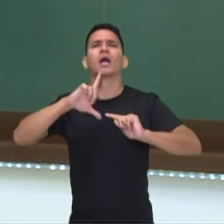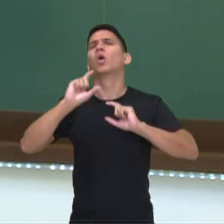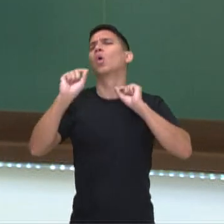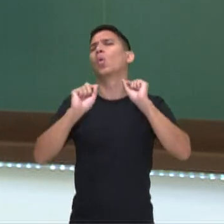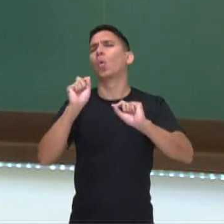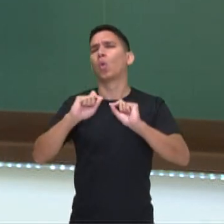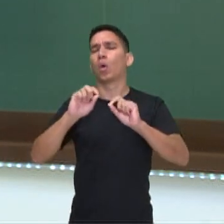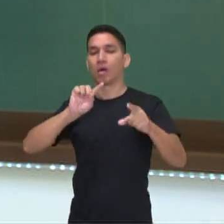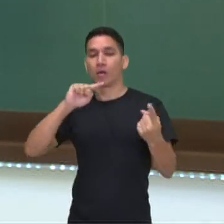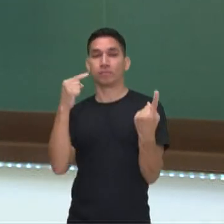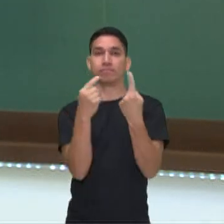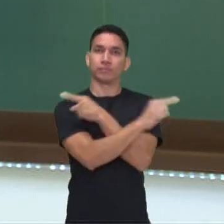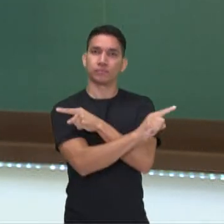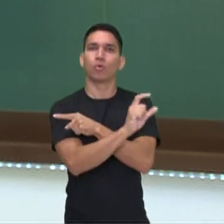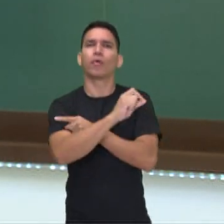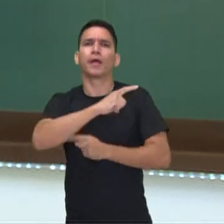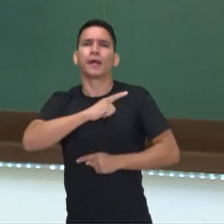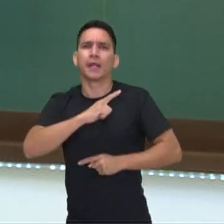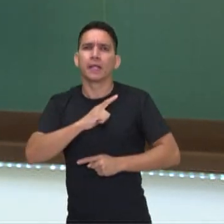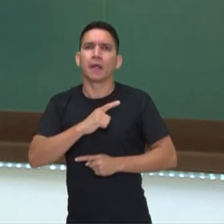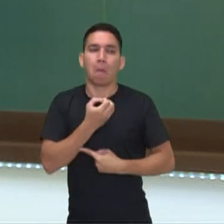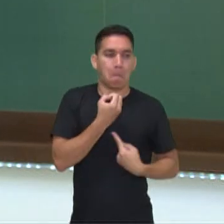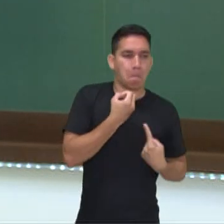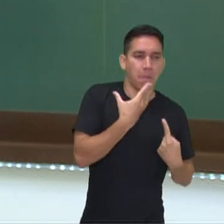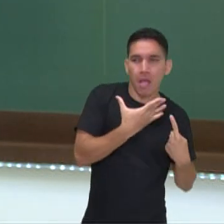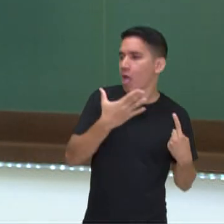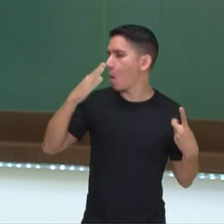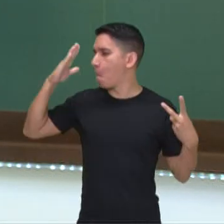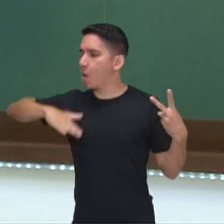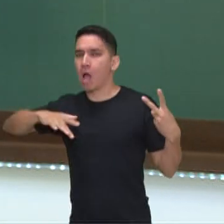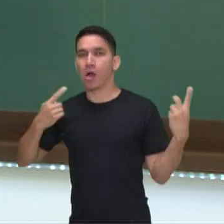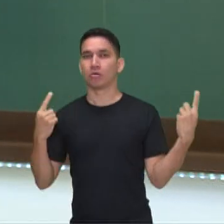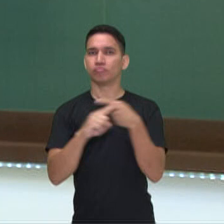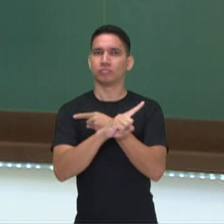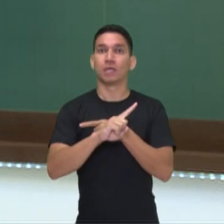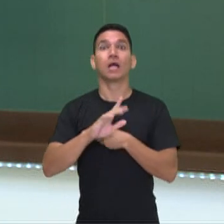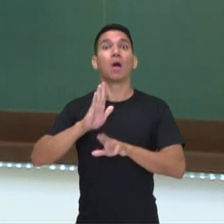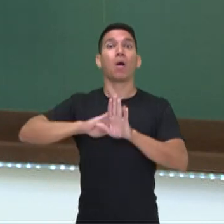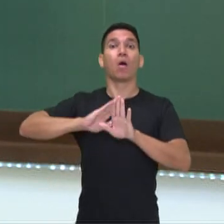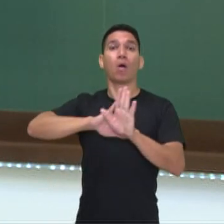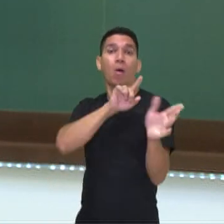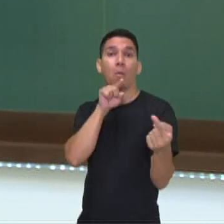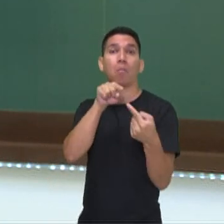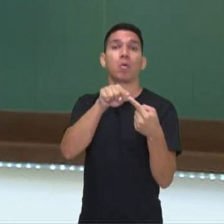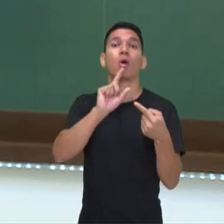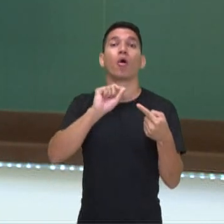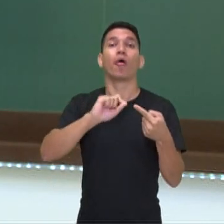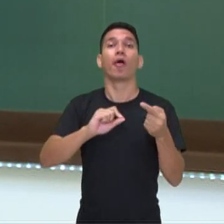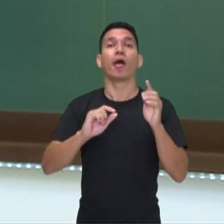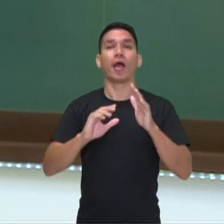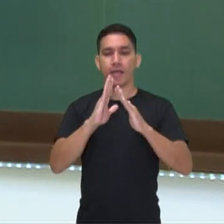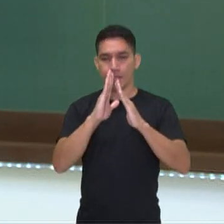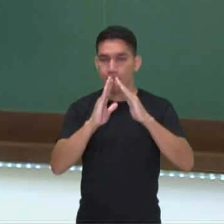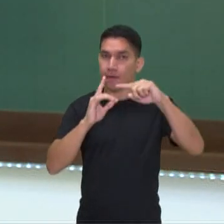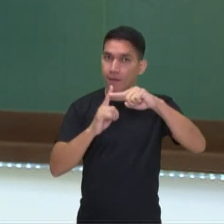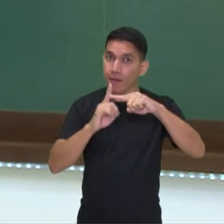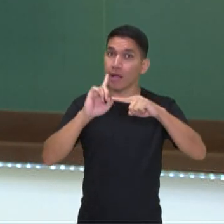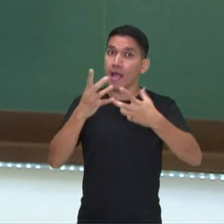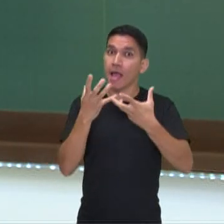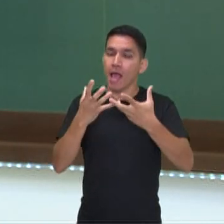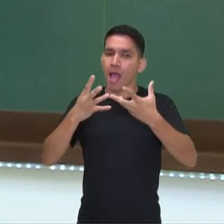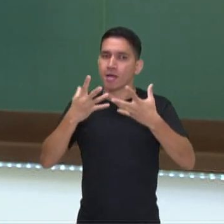de contrastes, uma arte de bem contra o mal. A ideia da igreja era se fortalecer, ela queria enriquecer. É